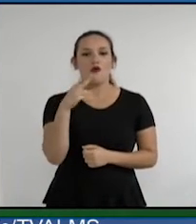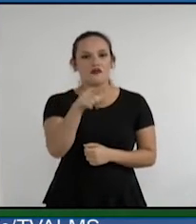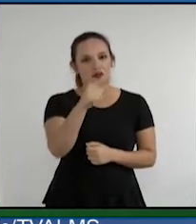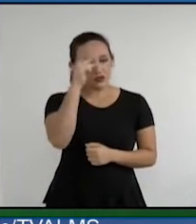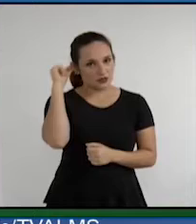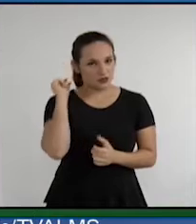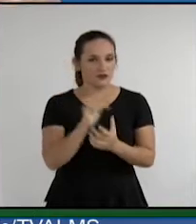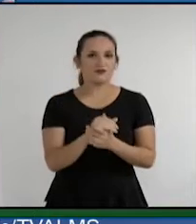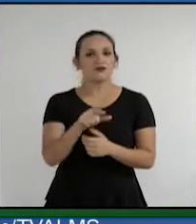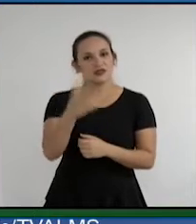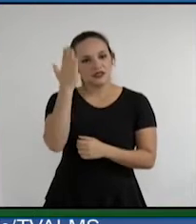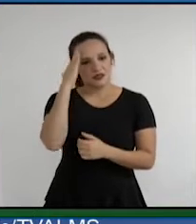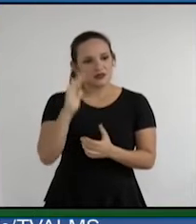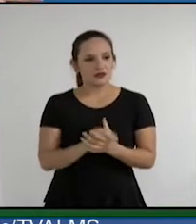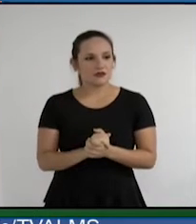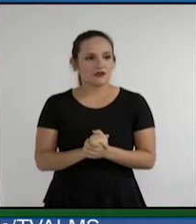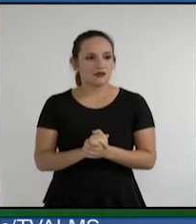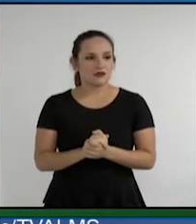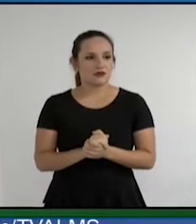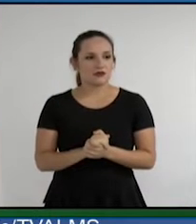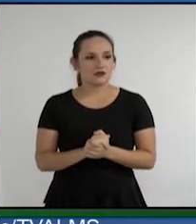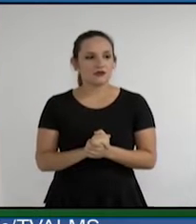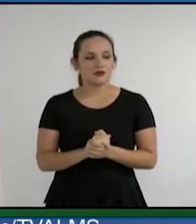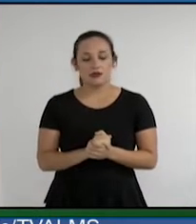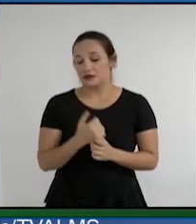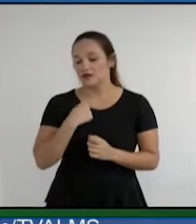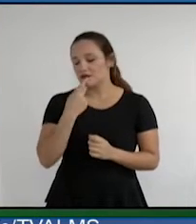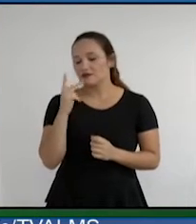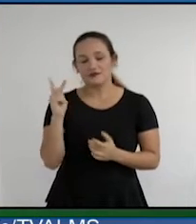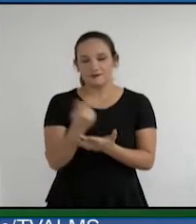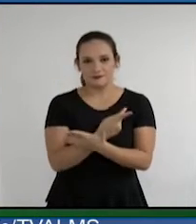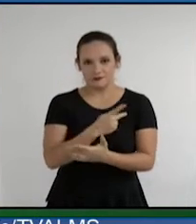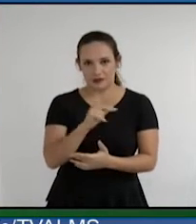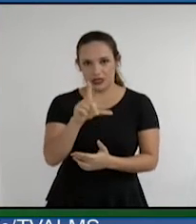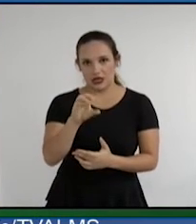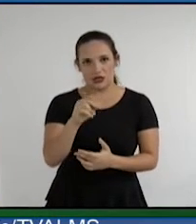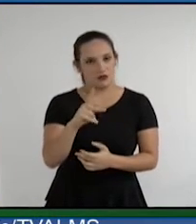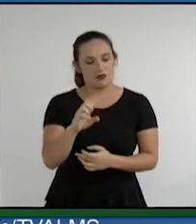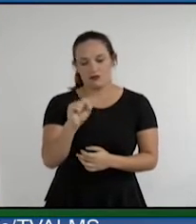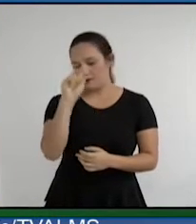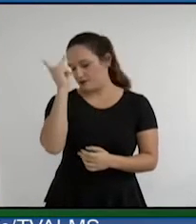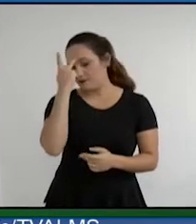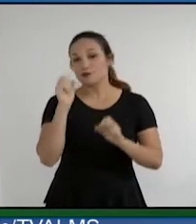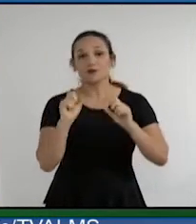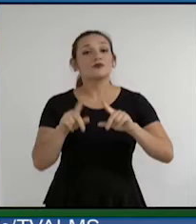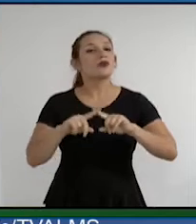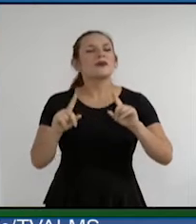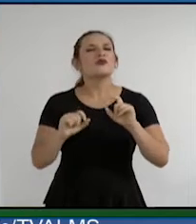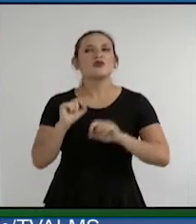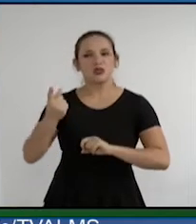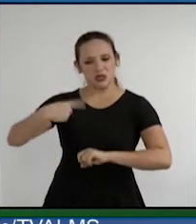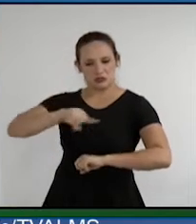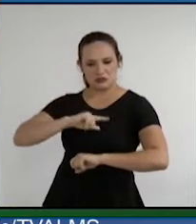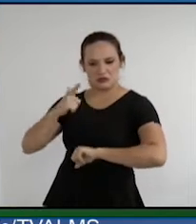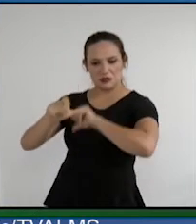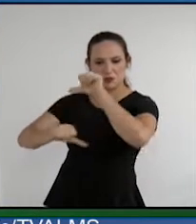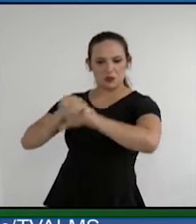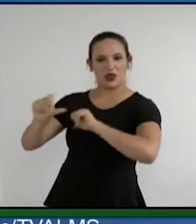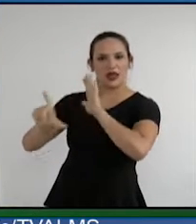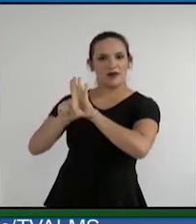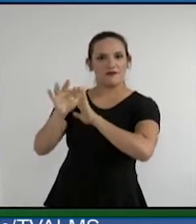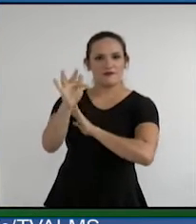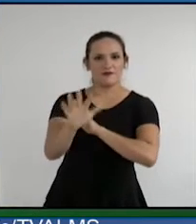Lopes, Herculano Borges, desculpa, articular qualquer tipo de alteração em lei federal, absolutamente. Mas